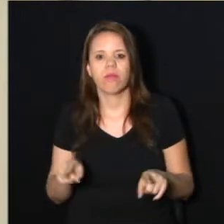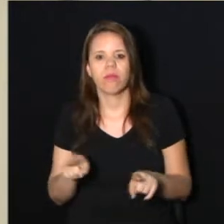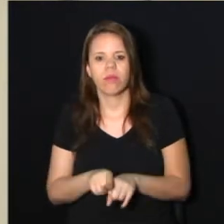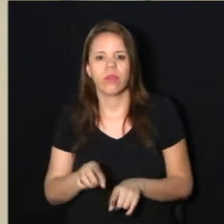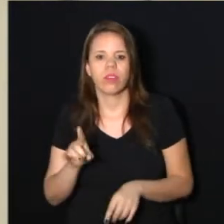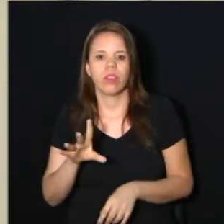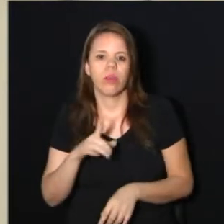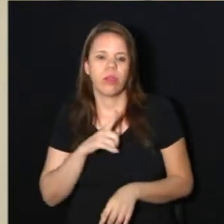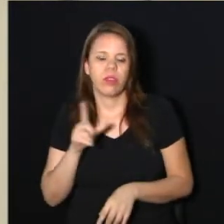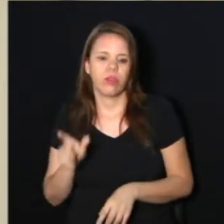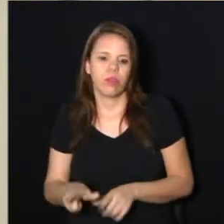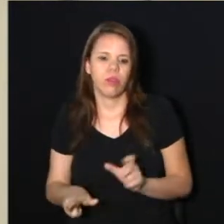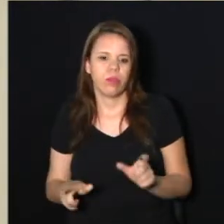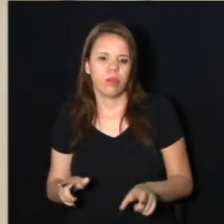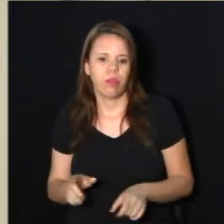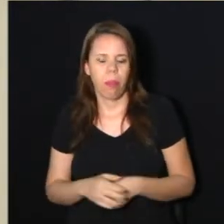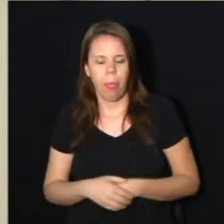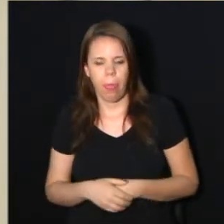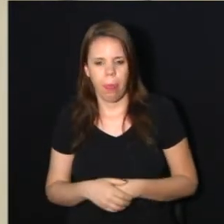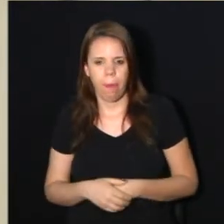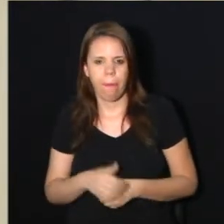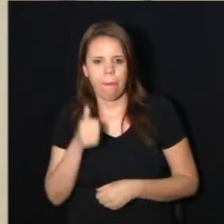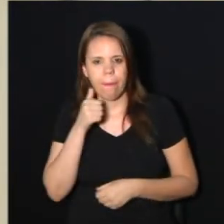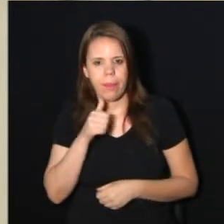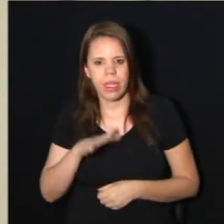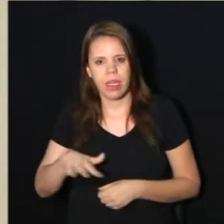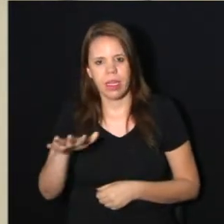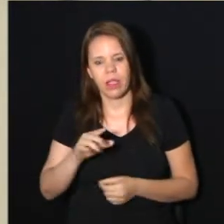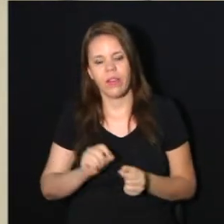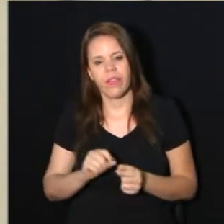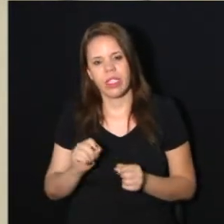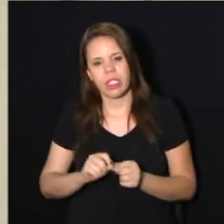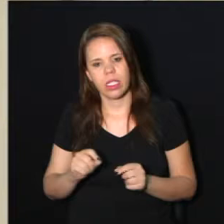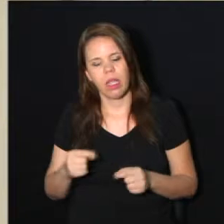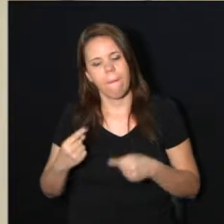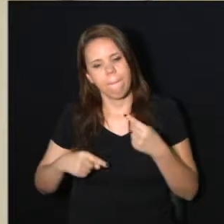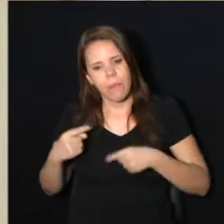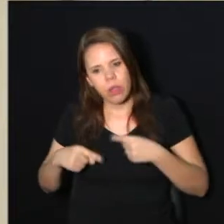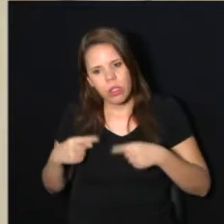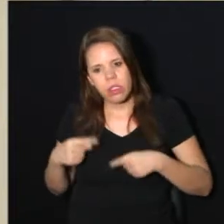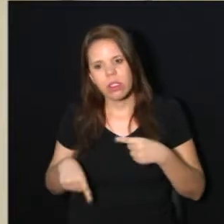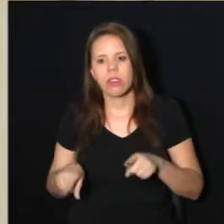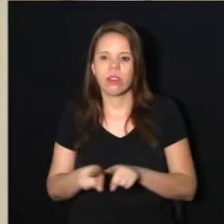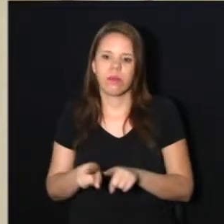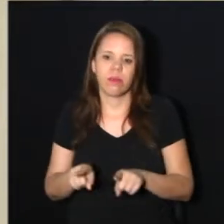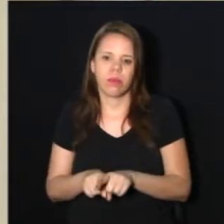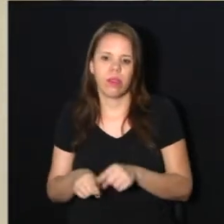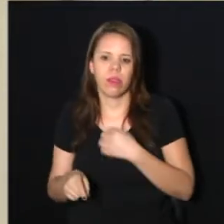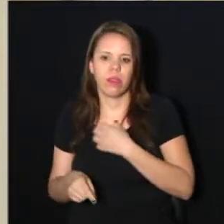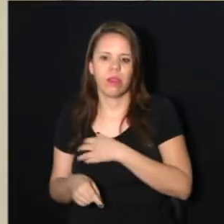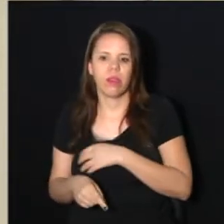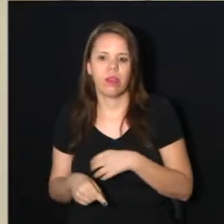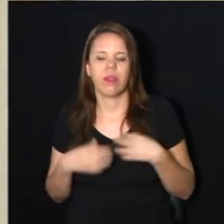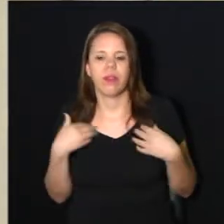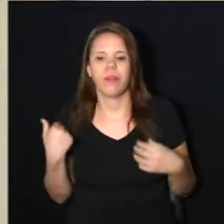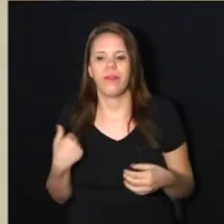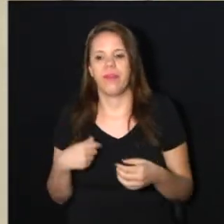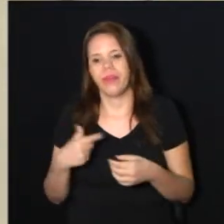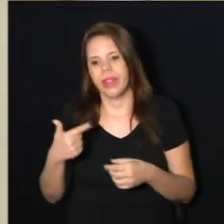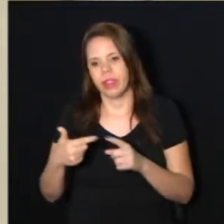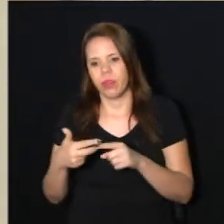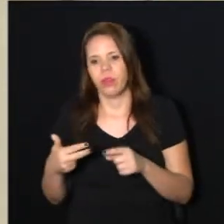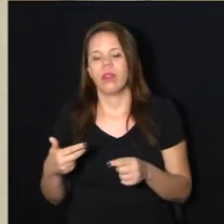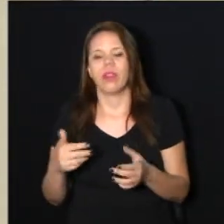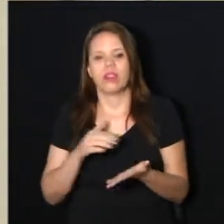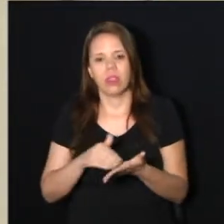só pessoas, meninas, exercendo política, mas vendo que a 2ª secretária